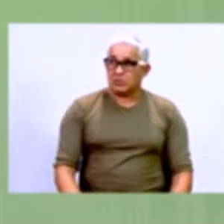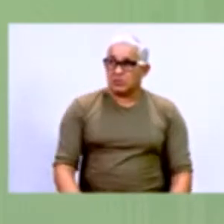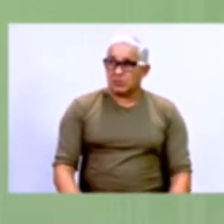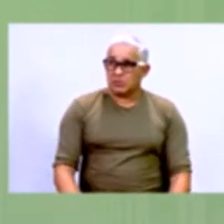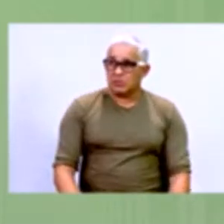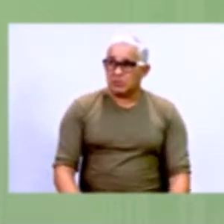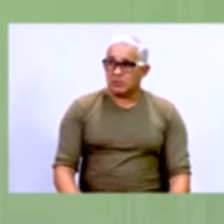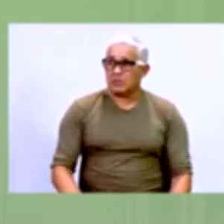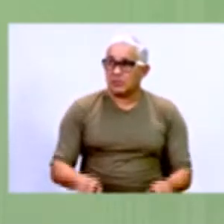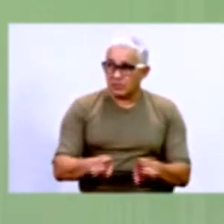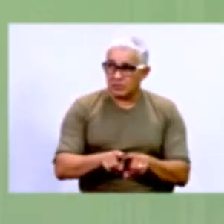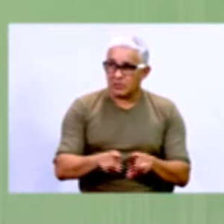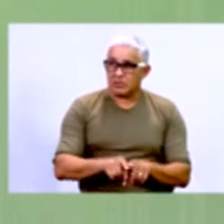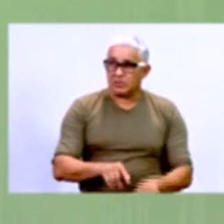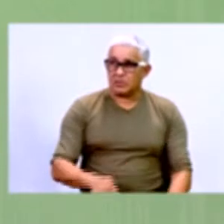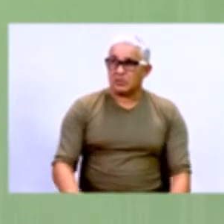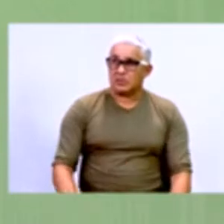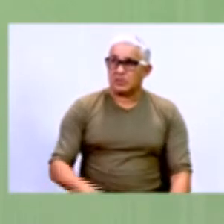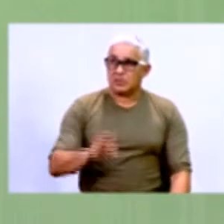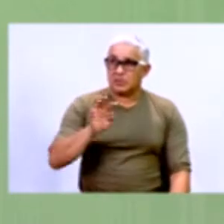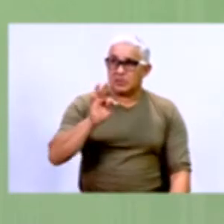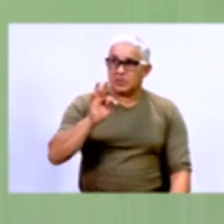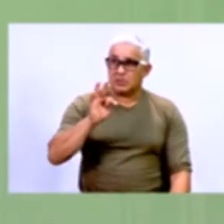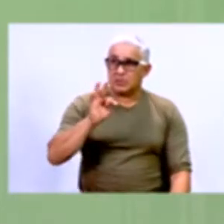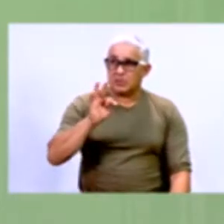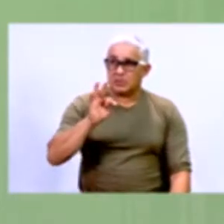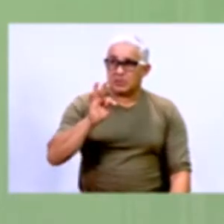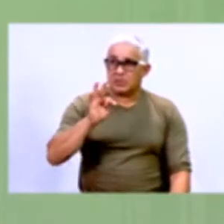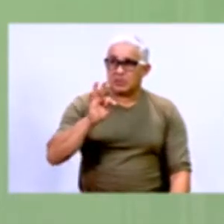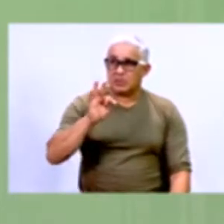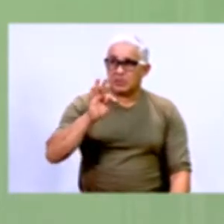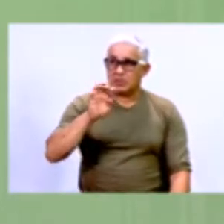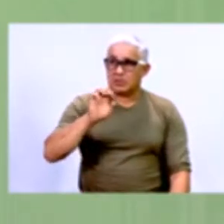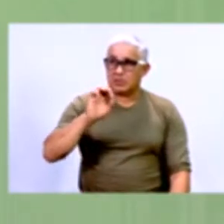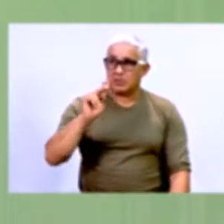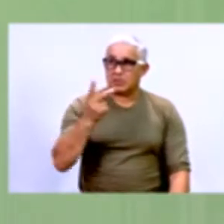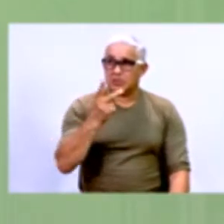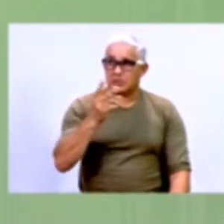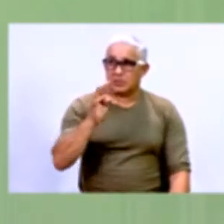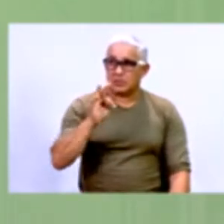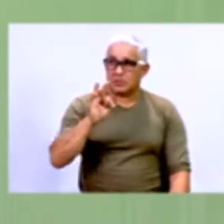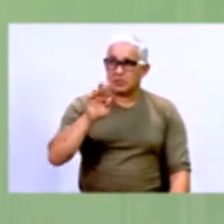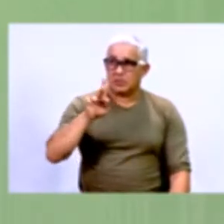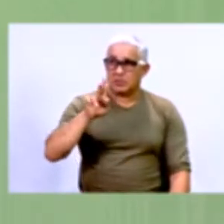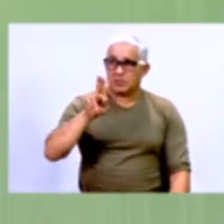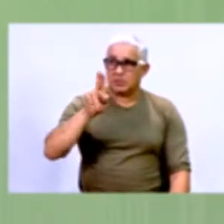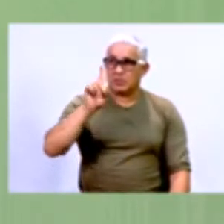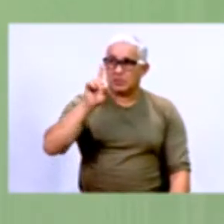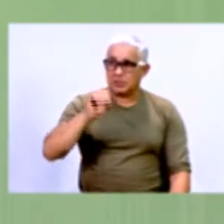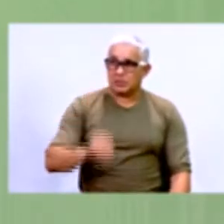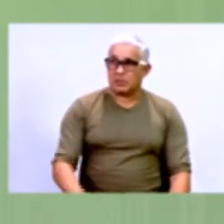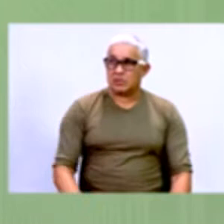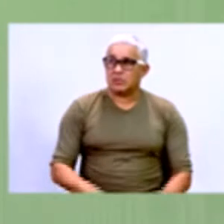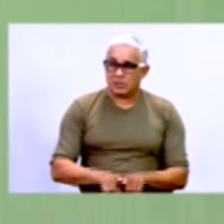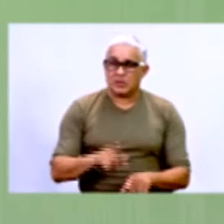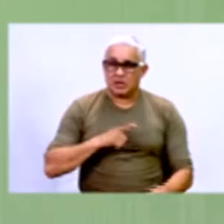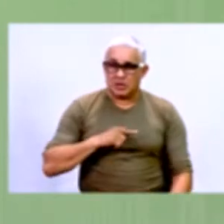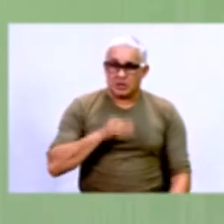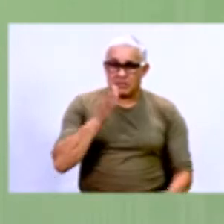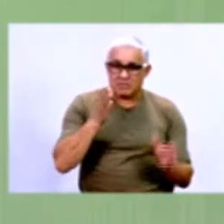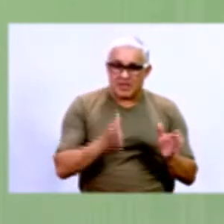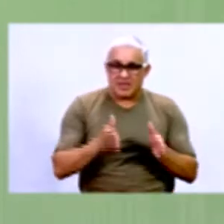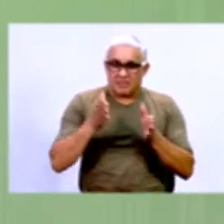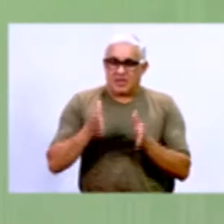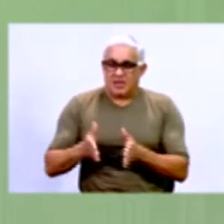outro site aqui, ele também tem um passo a passo com os principais recursos. Além desses sites que eu